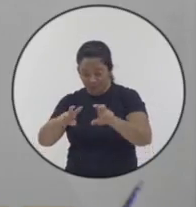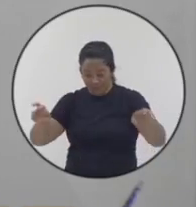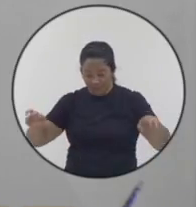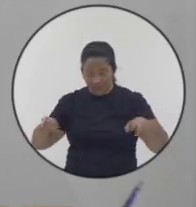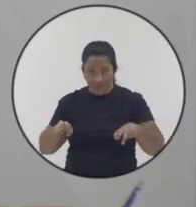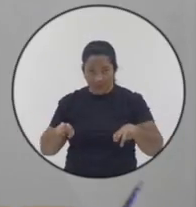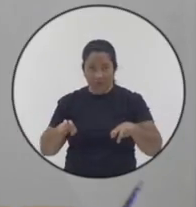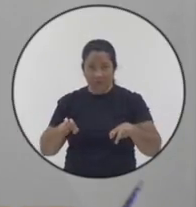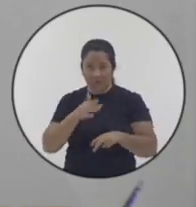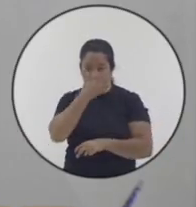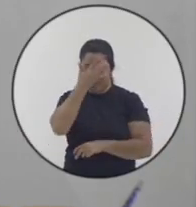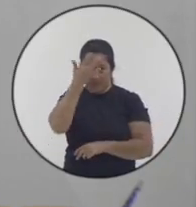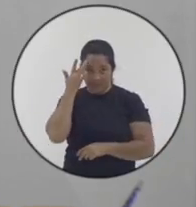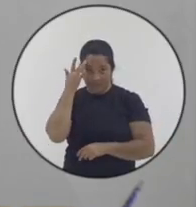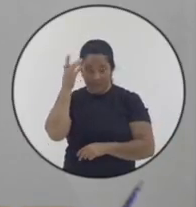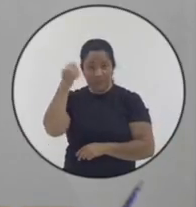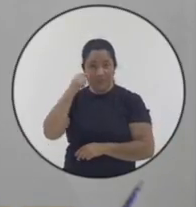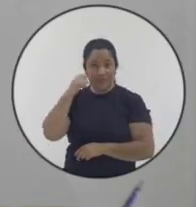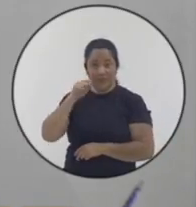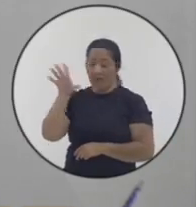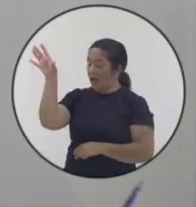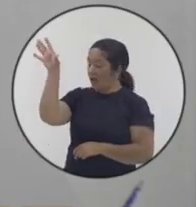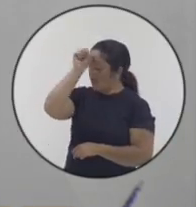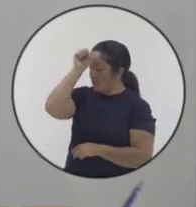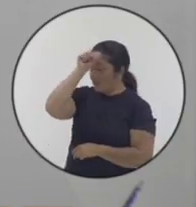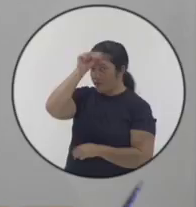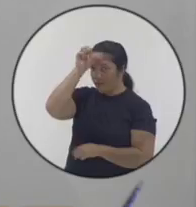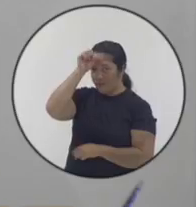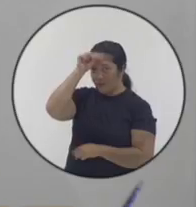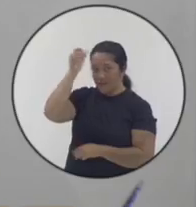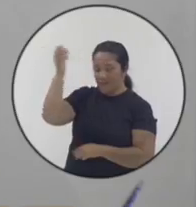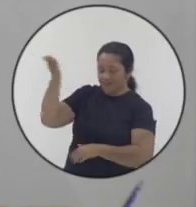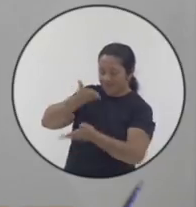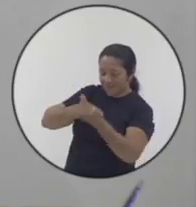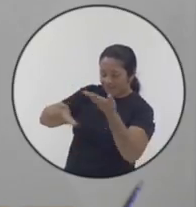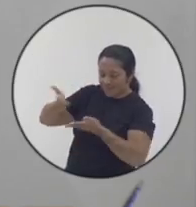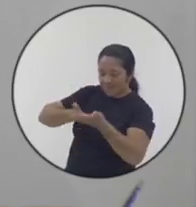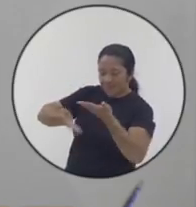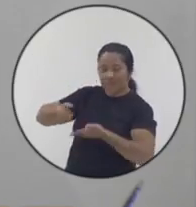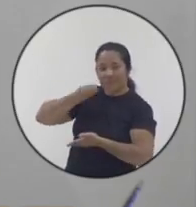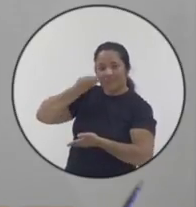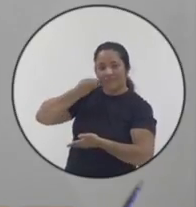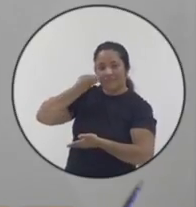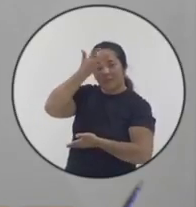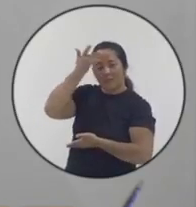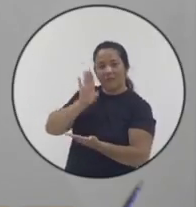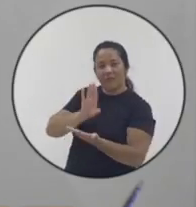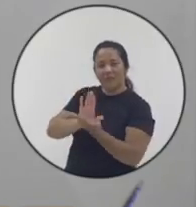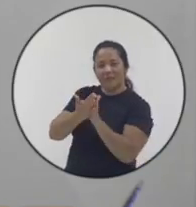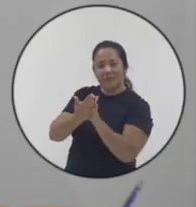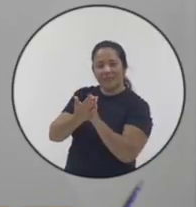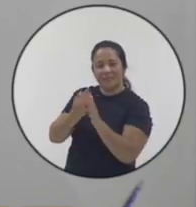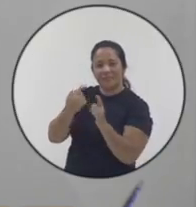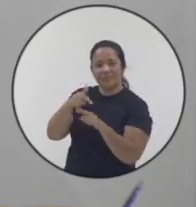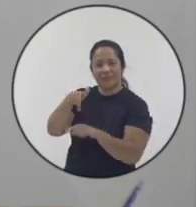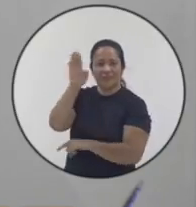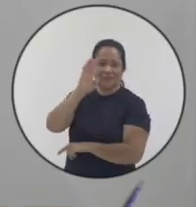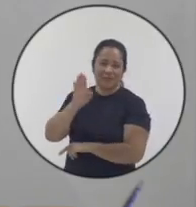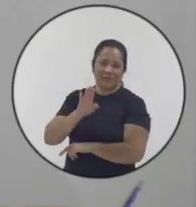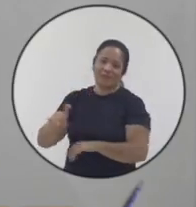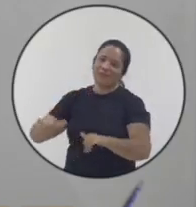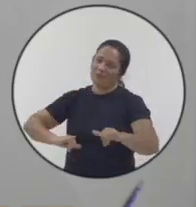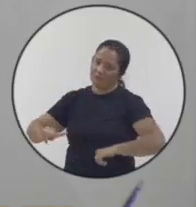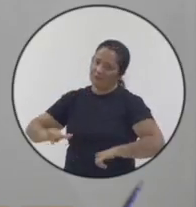que aprender com a potência das pessoas trans, porque se nesse país tão difícil ser trans, ainda existem pessoas que não somente